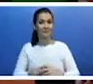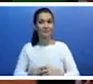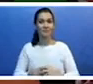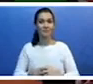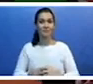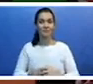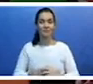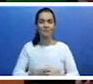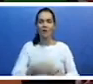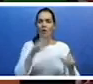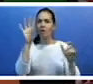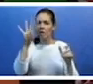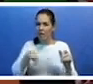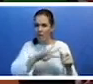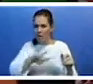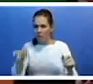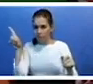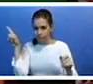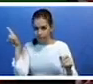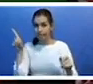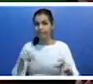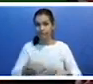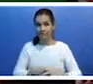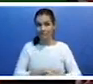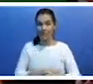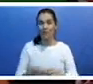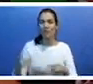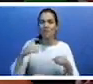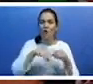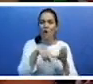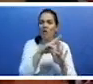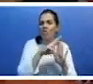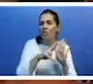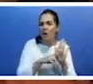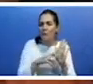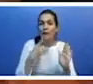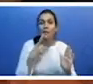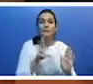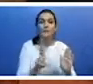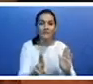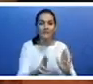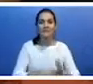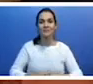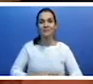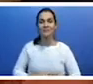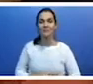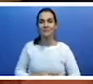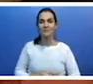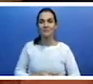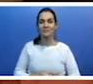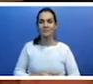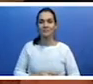nessas palavras aqui, tá? Volta lá nas regrinhas que vocês responderam.